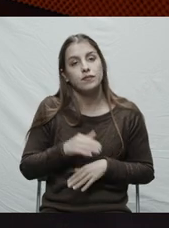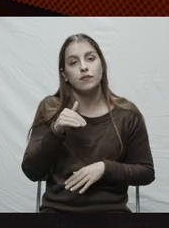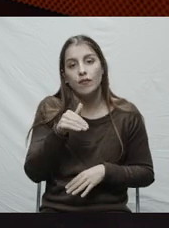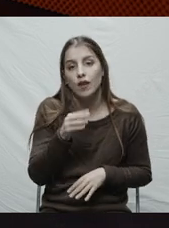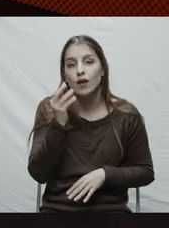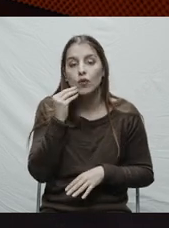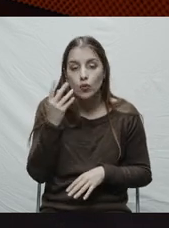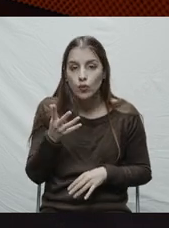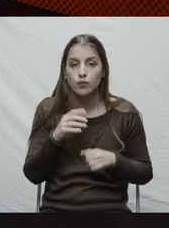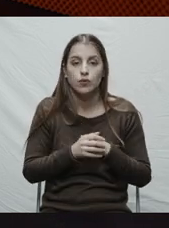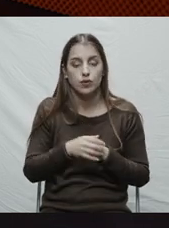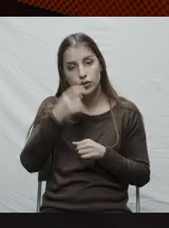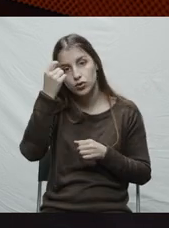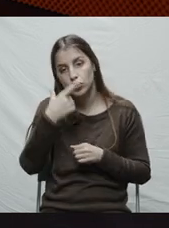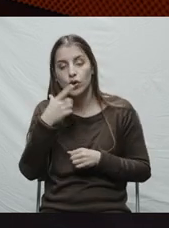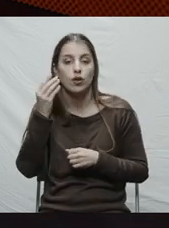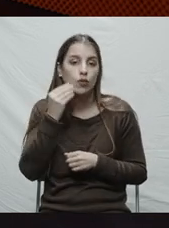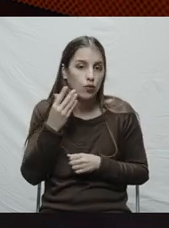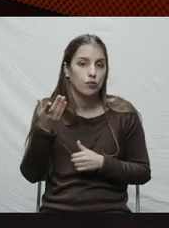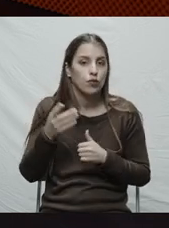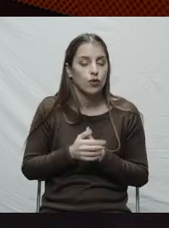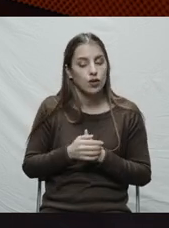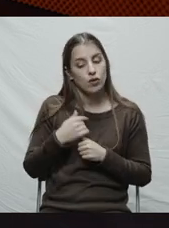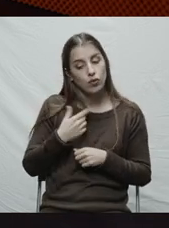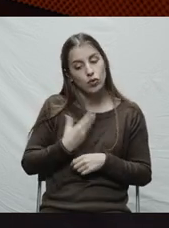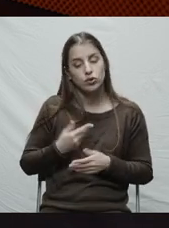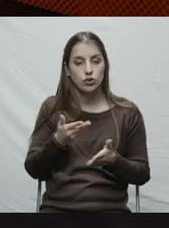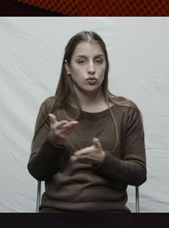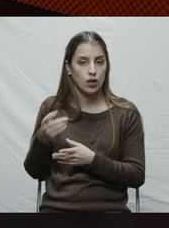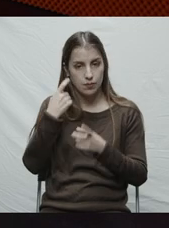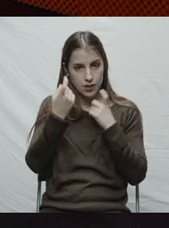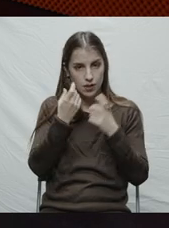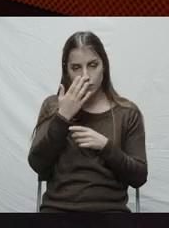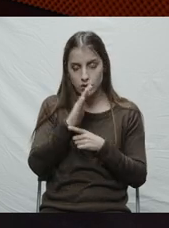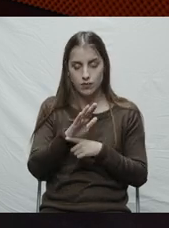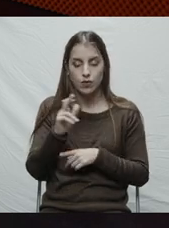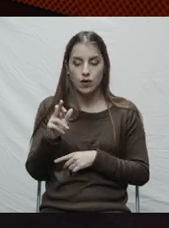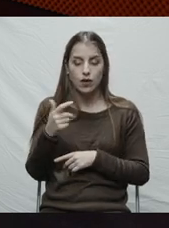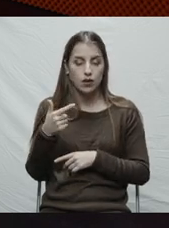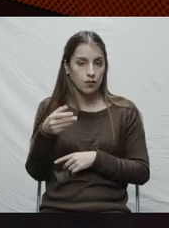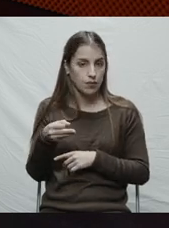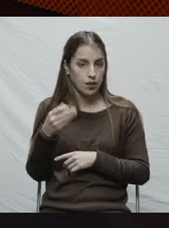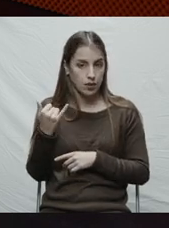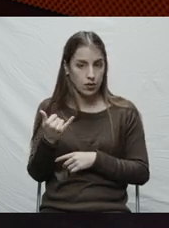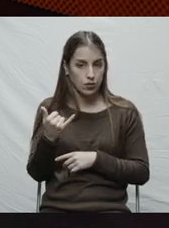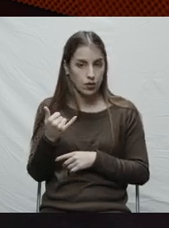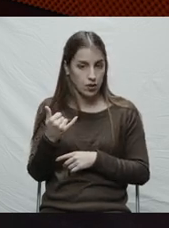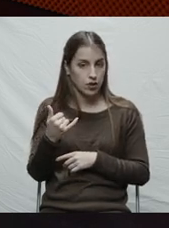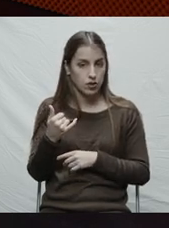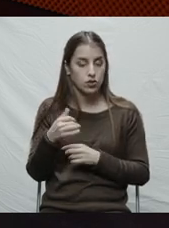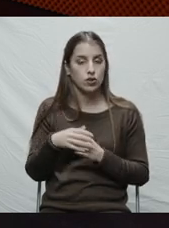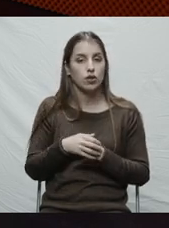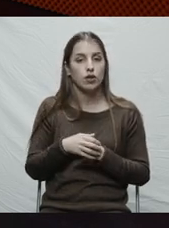digamos, sei lá, a história, a espetáculo. Ainda há pouco tempo vi na televisão, na RTP2, o Crystal Pate,